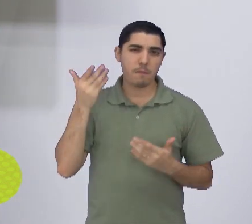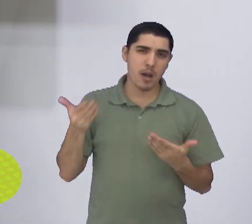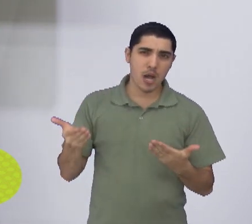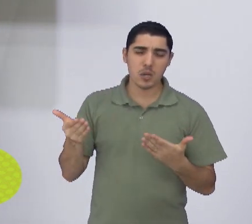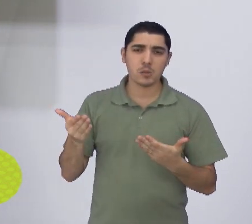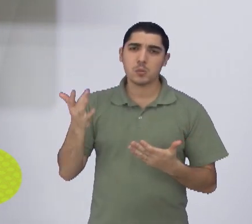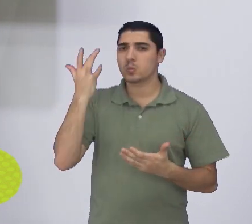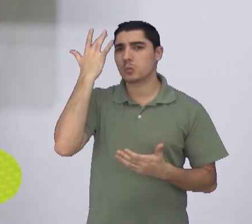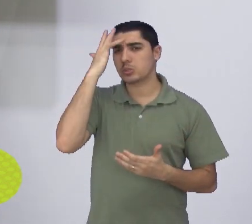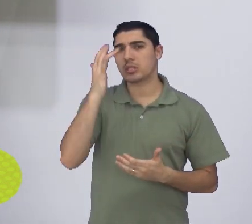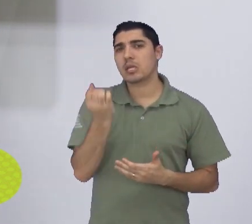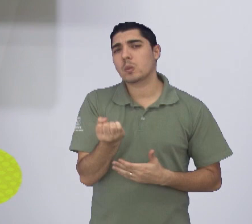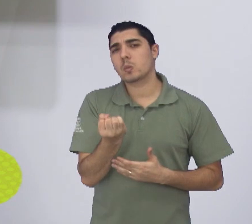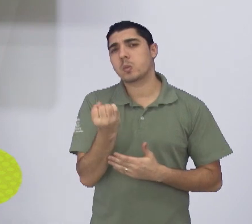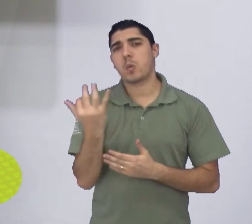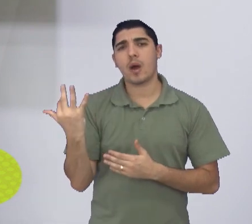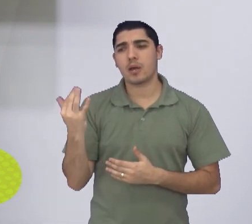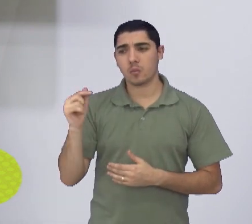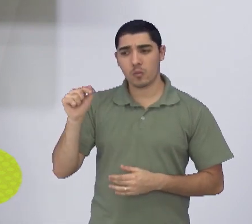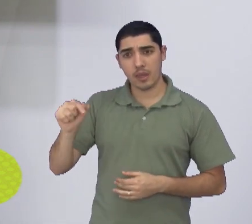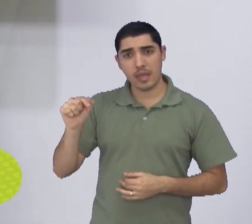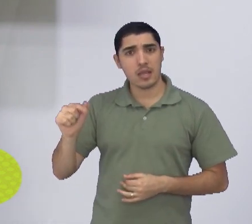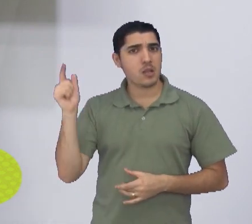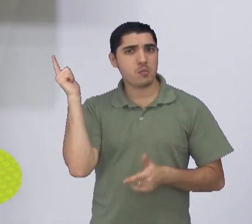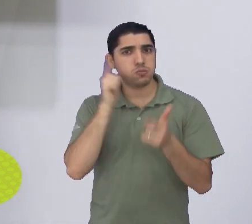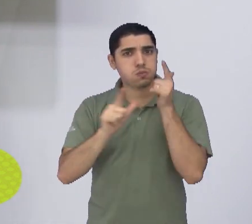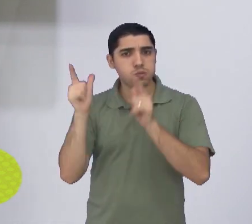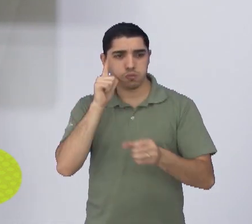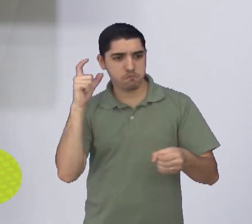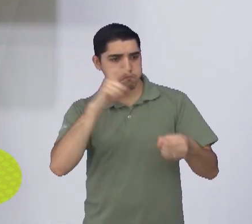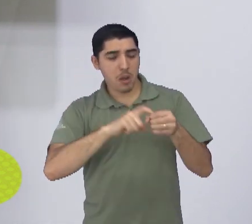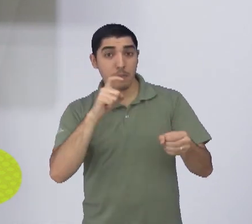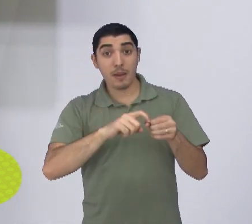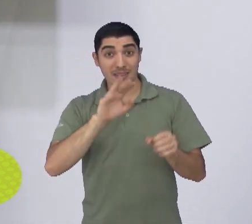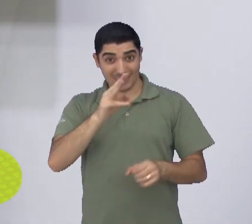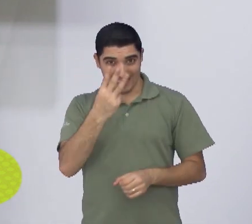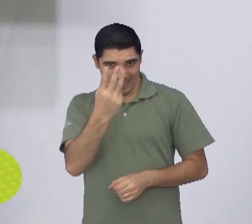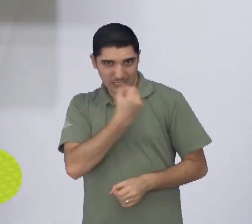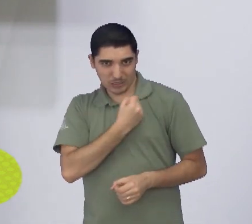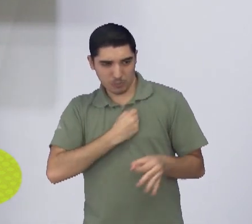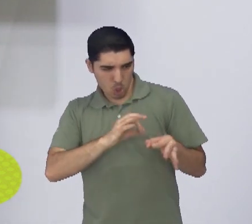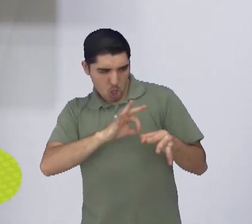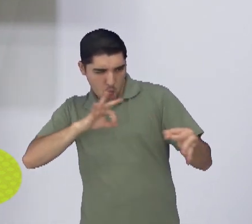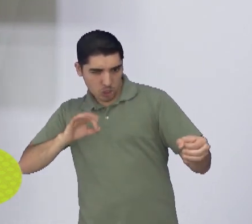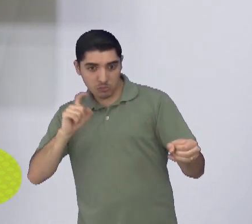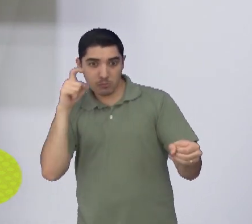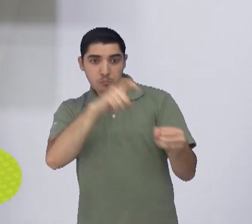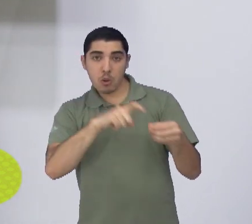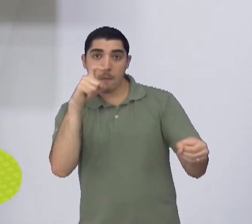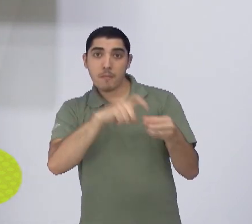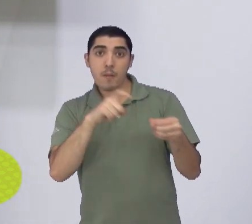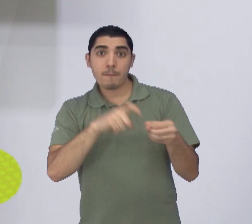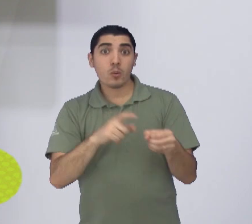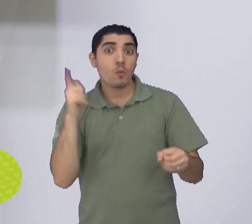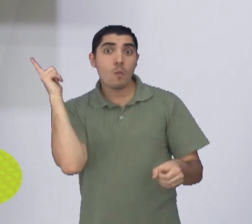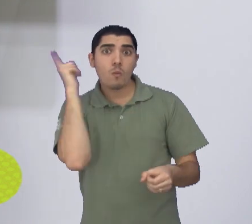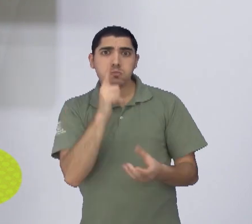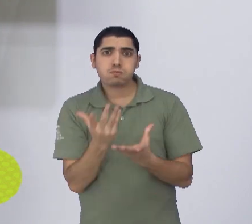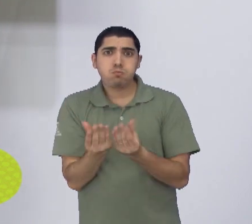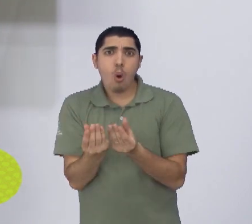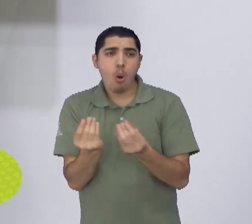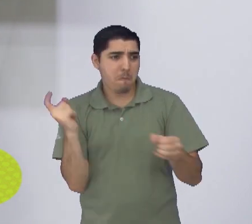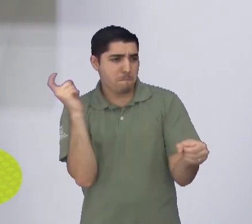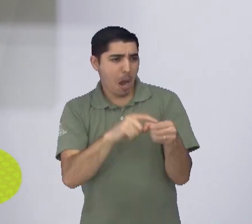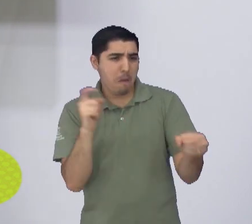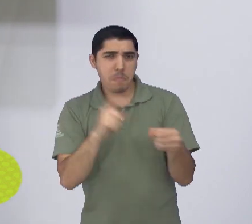número de aproveitamento, mas quase todas as bolas de três que foram em caixa. Então, não foi 100%,